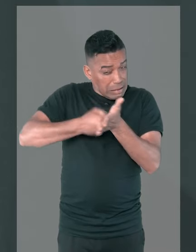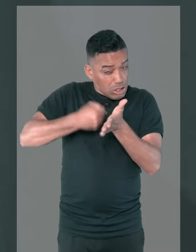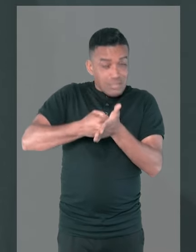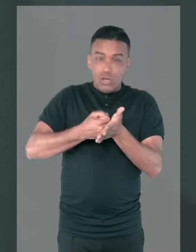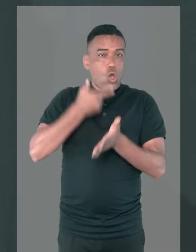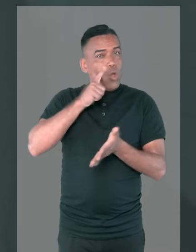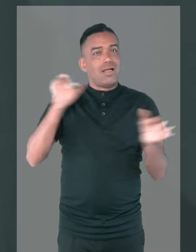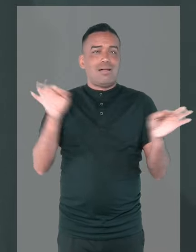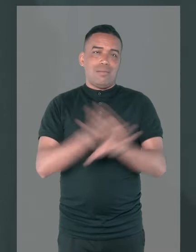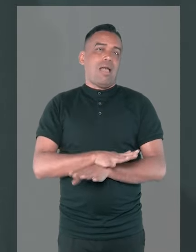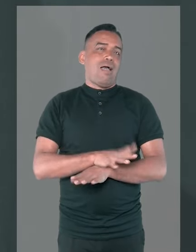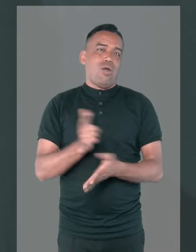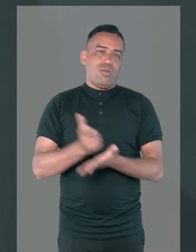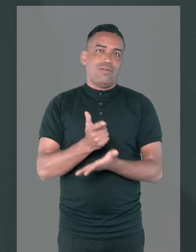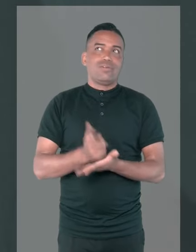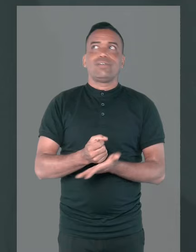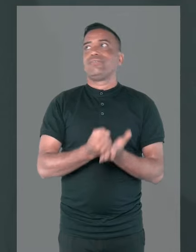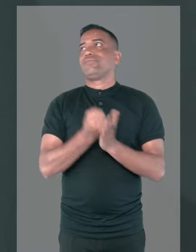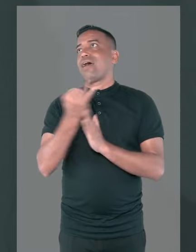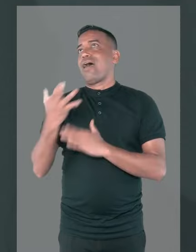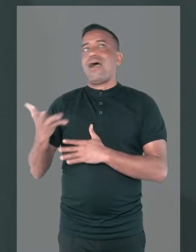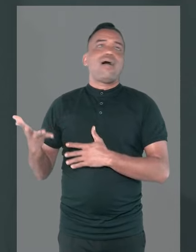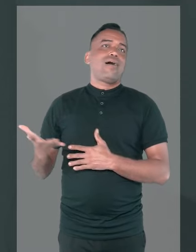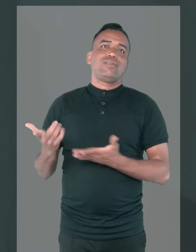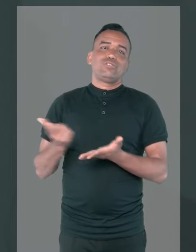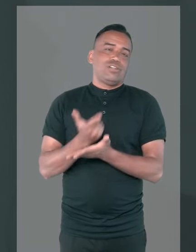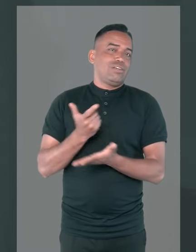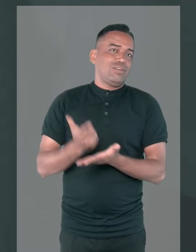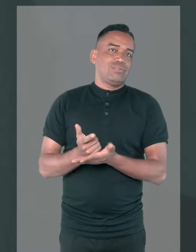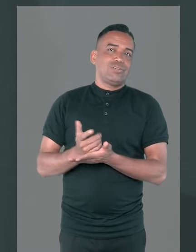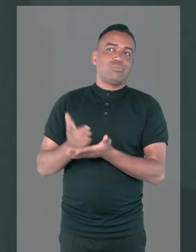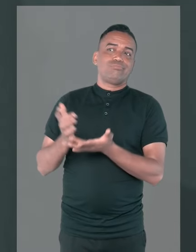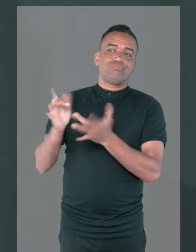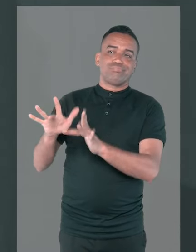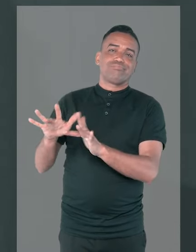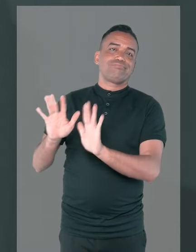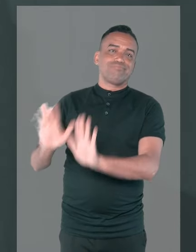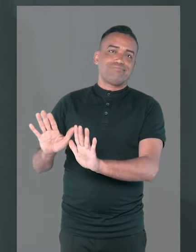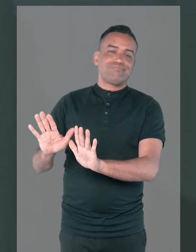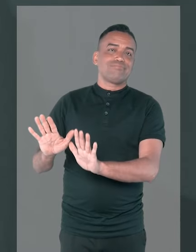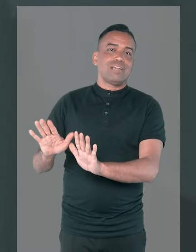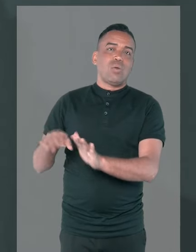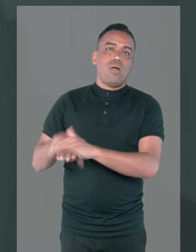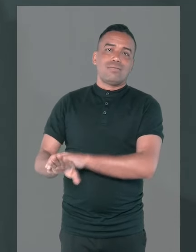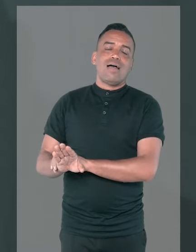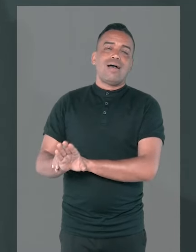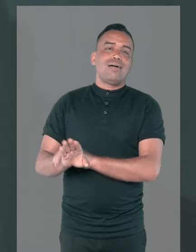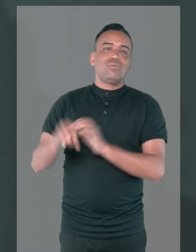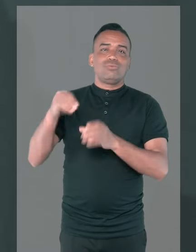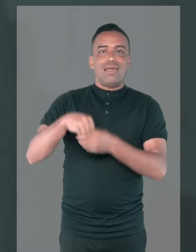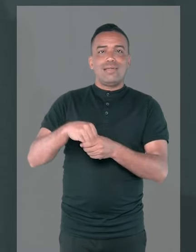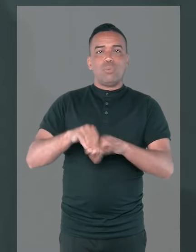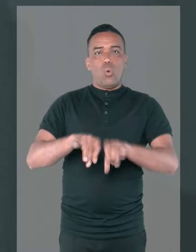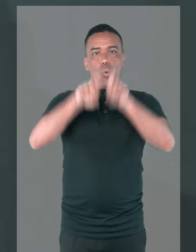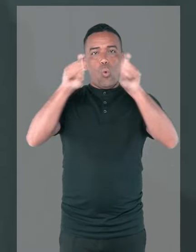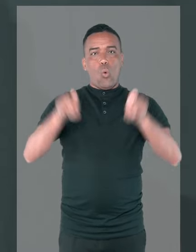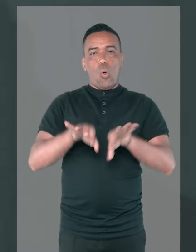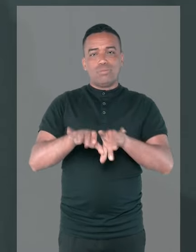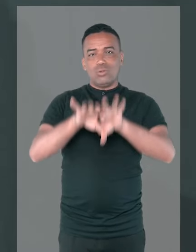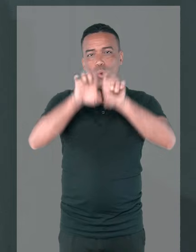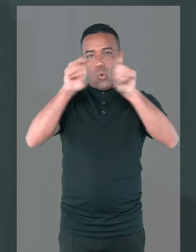tenho muitíssimos livros que ficaram a meio caminho, ou natimortos lá em alguma pasta do meu computador, e livros